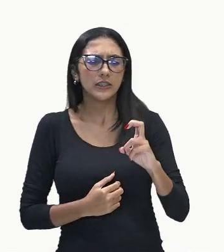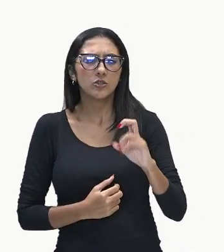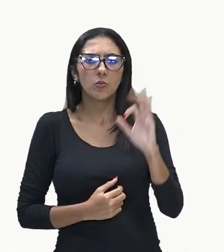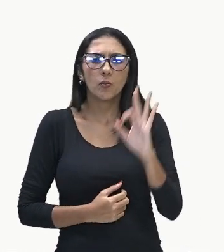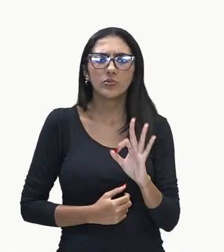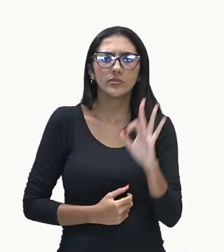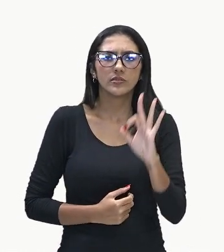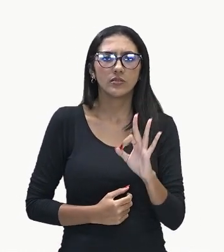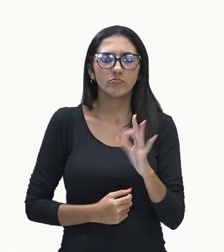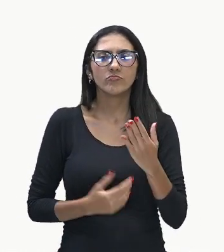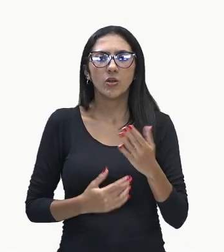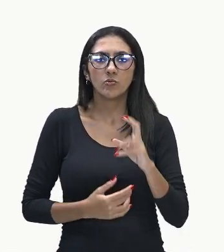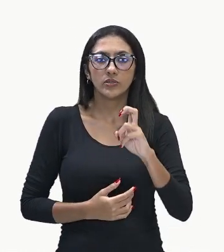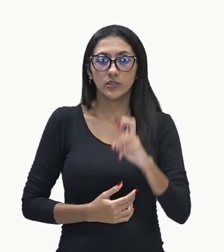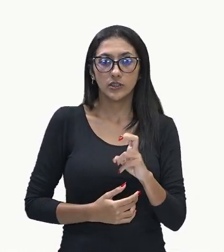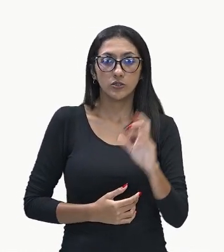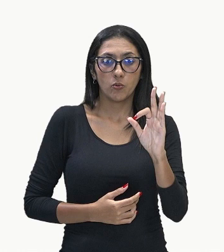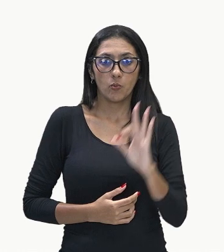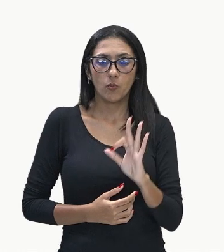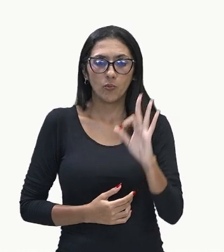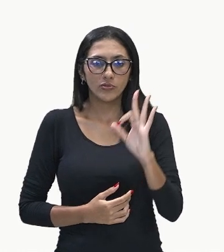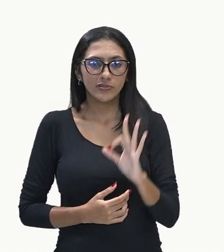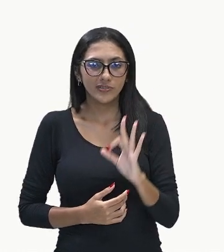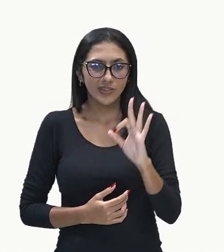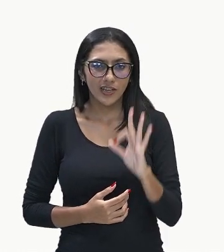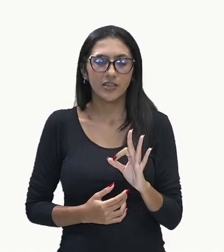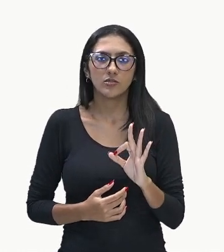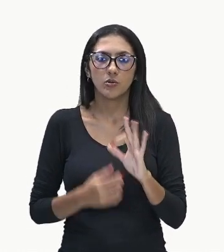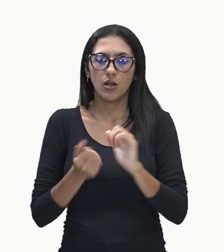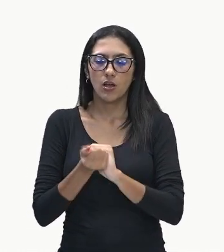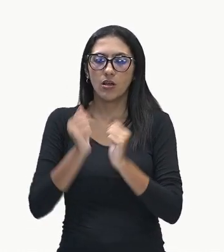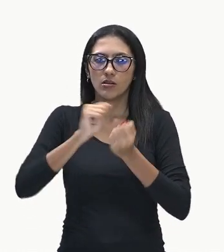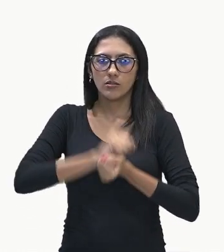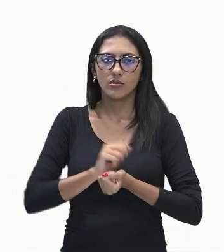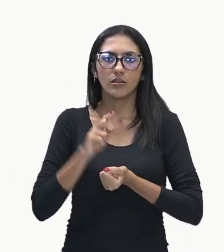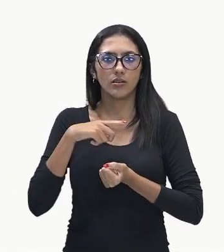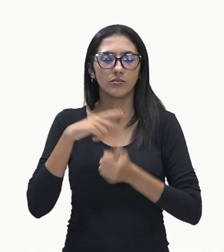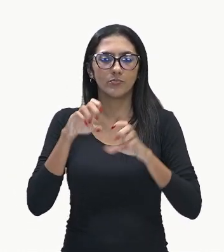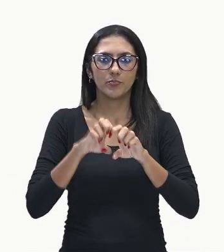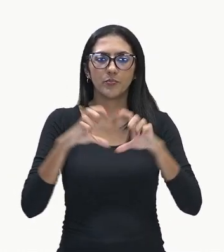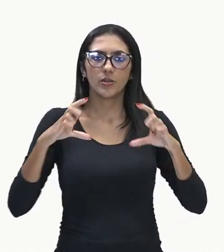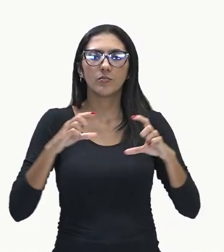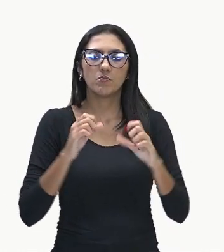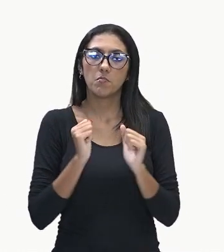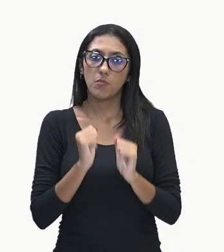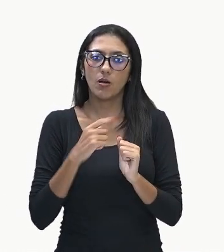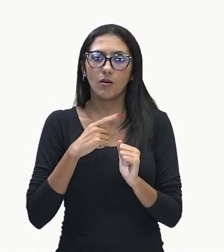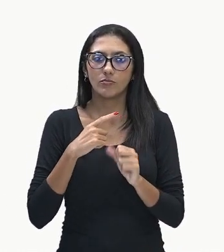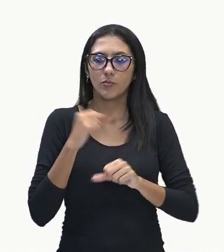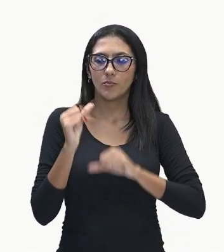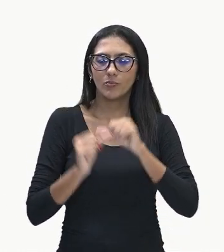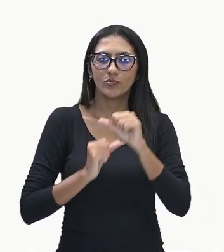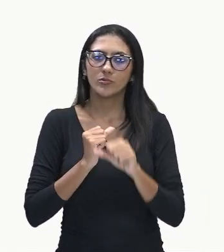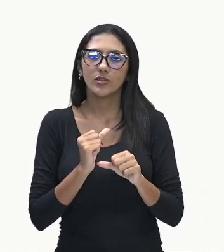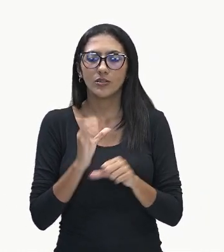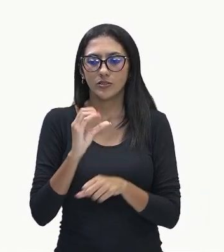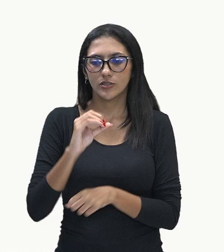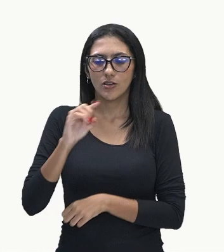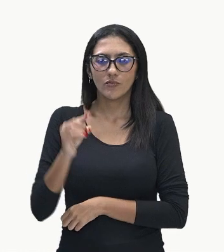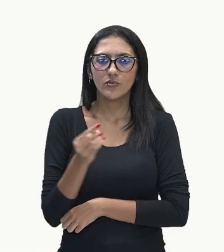Então, 5% aqui na equação que nós estamos vendo foi escrito em formato aí de número